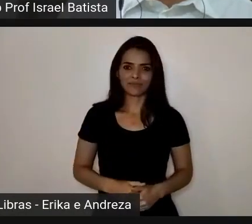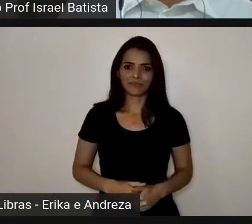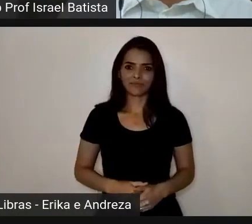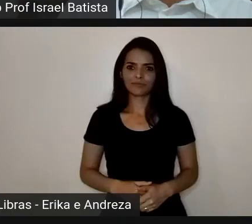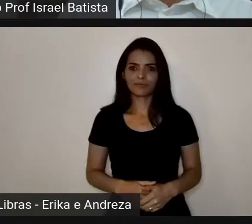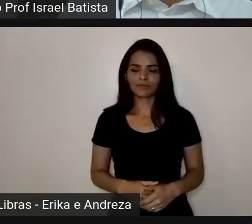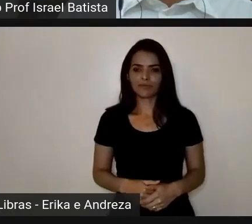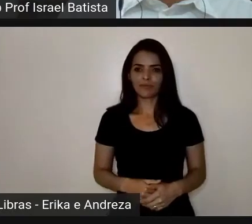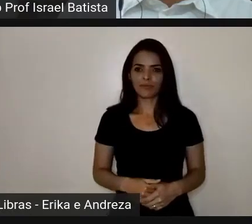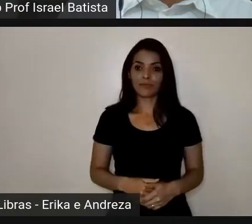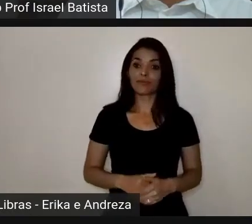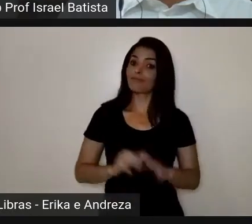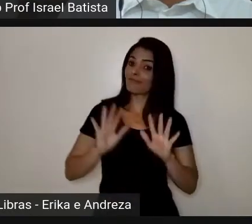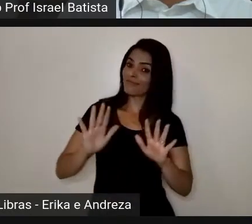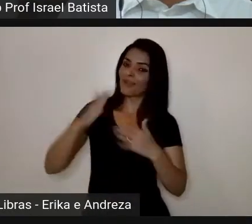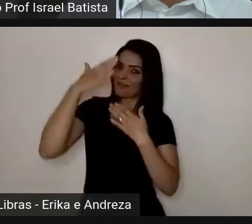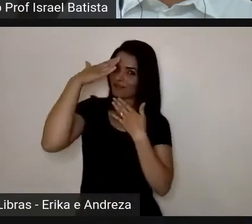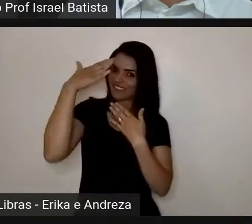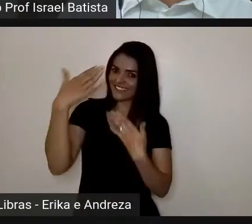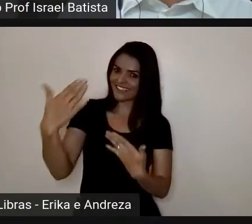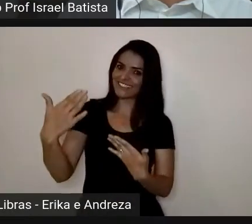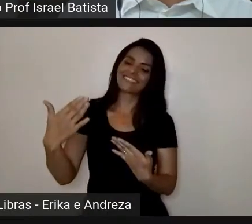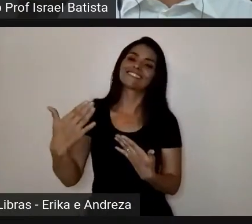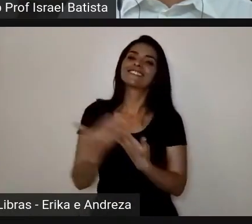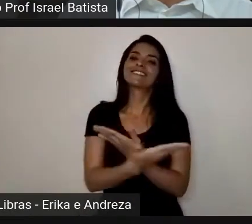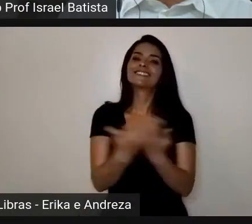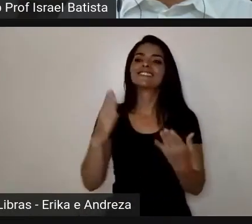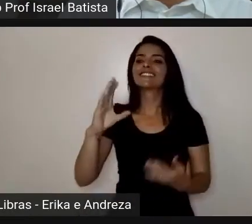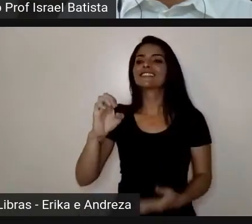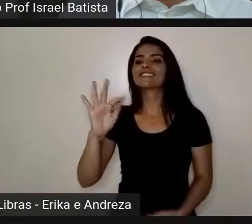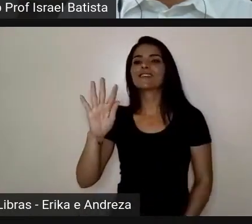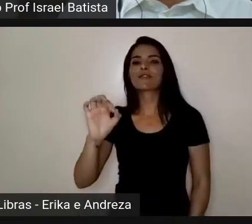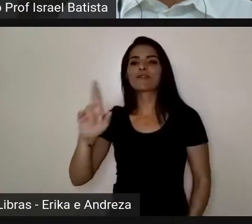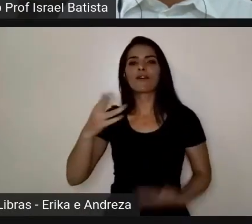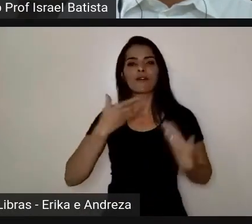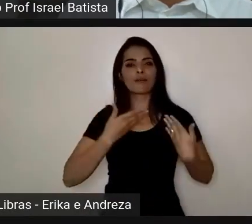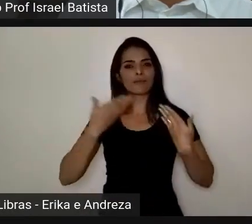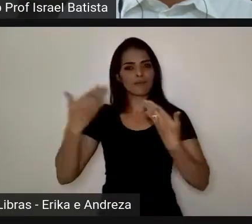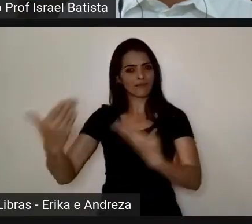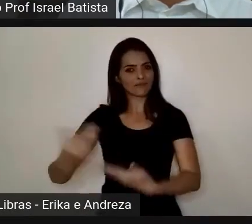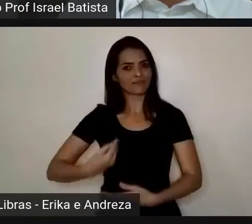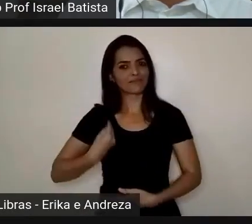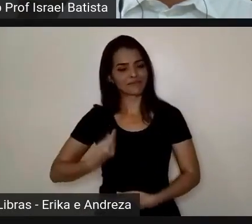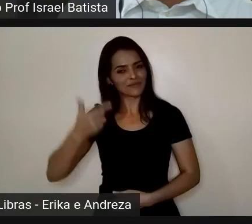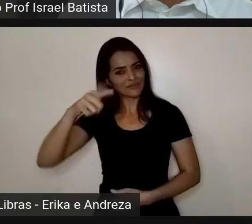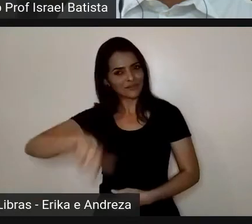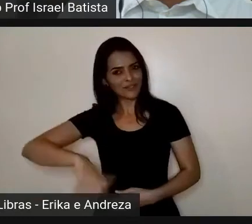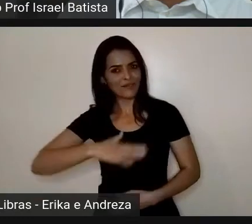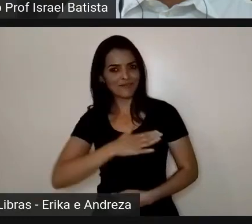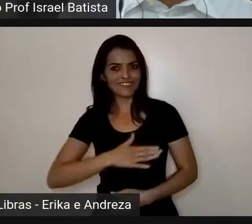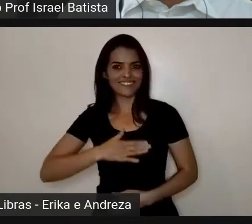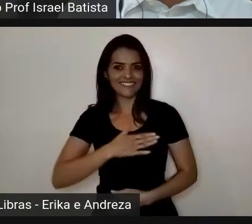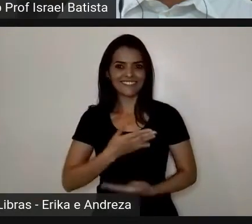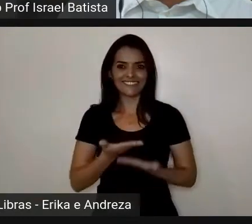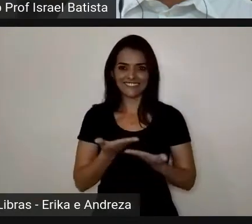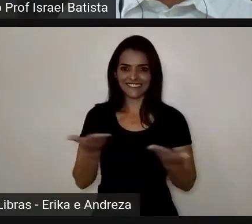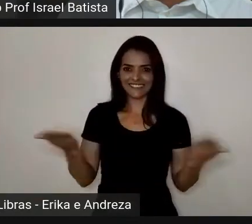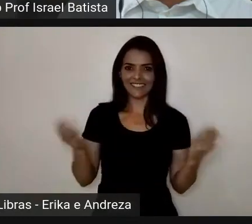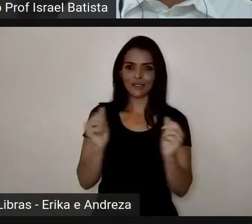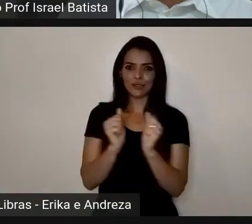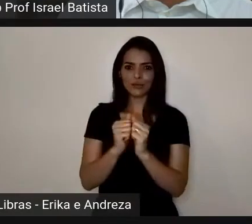Perfeito, Marilene. Primeiramente, obrigado a você e ao CEFOR pelo convite de estar aqui. Mais uma vez, prazer